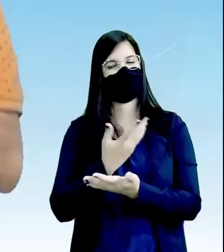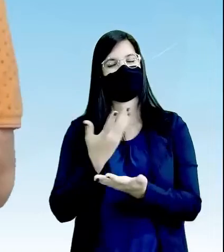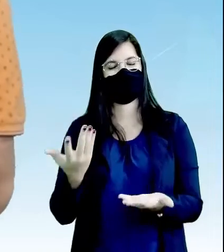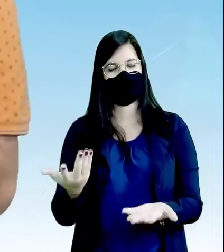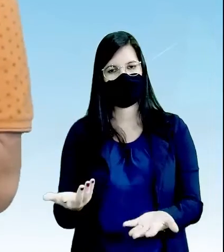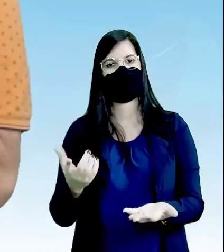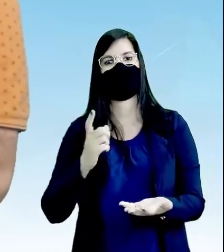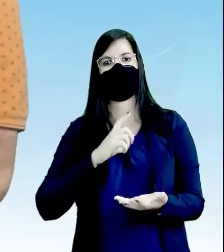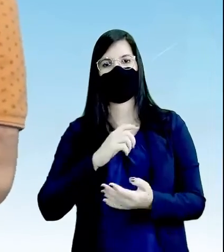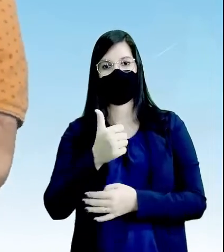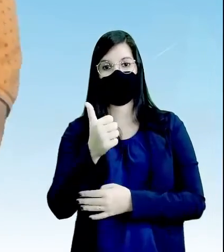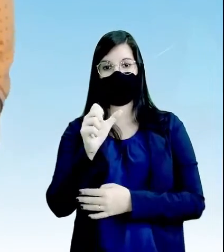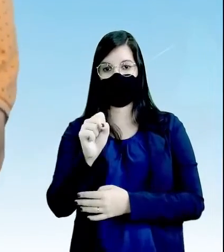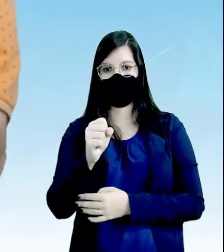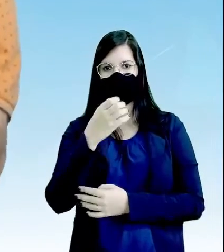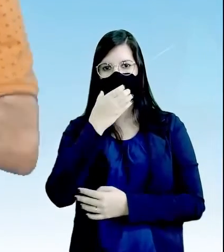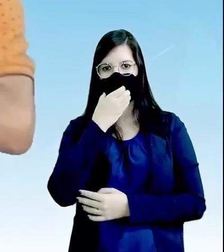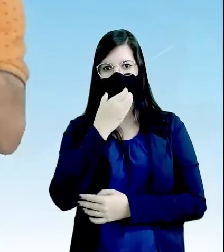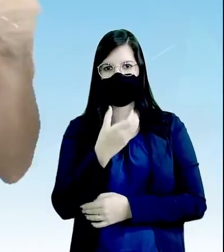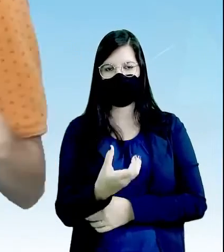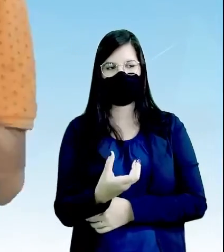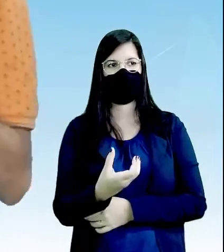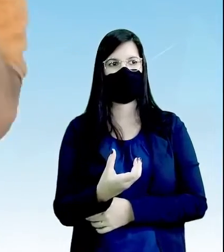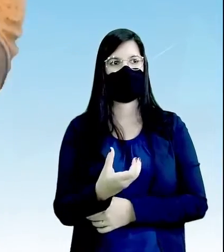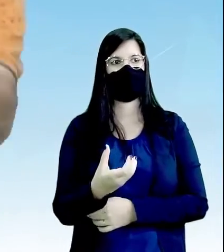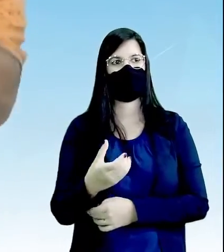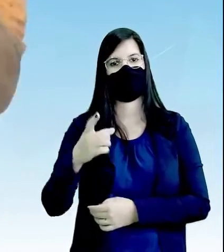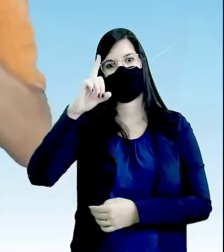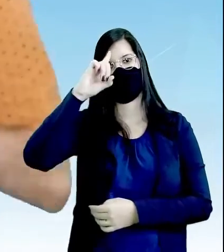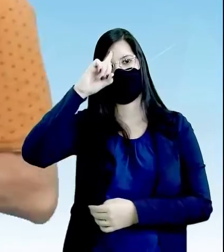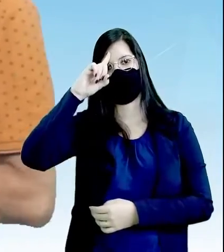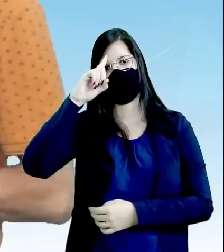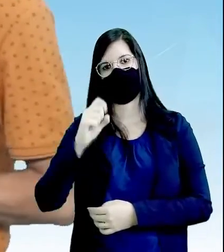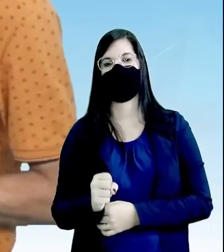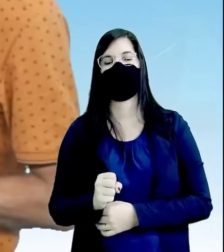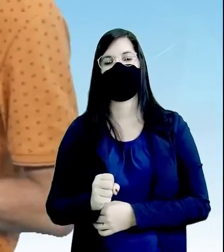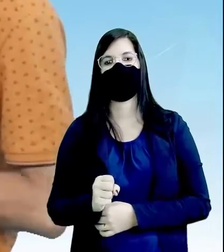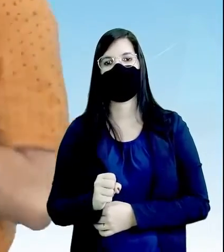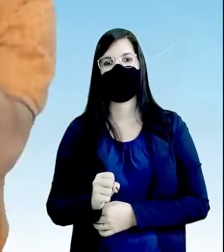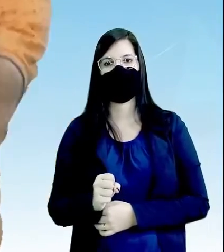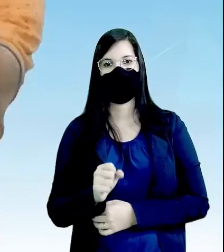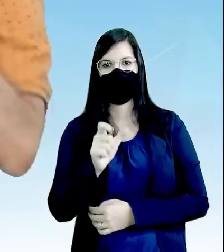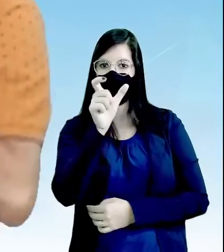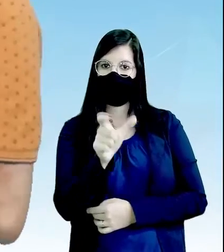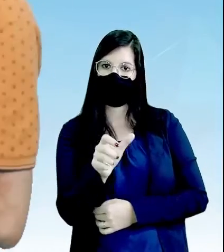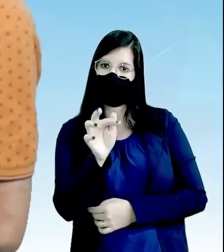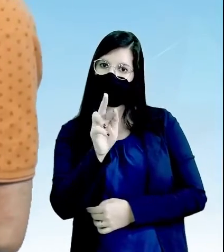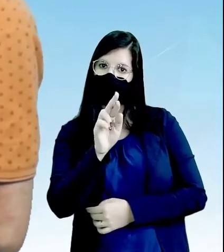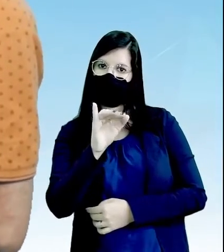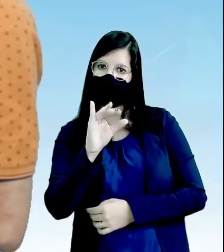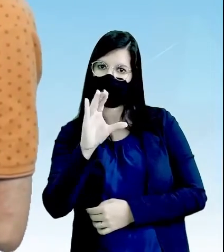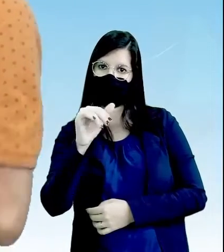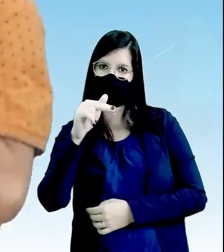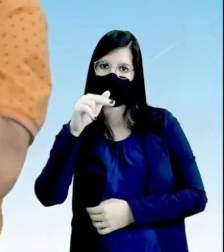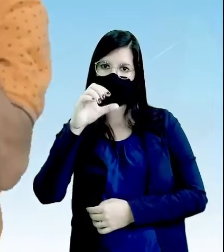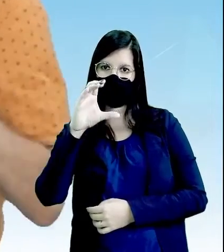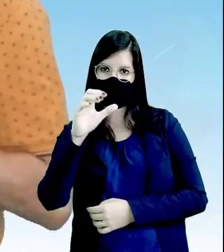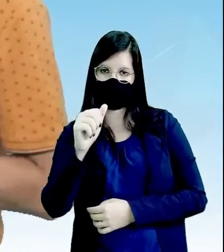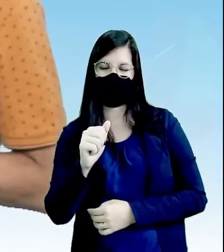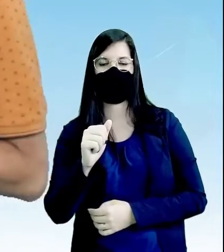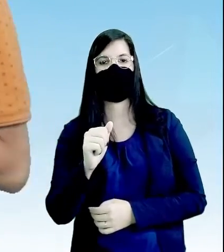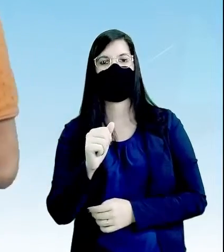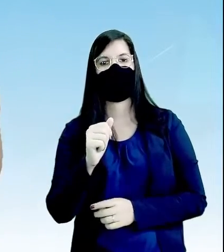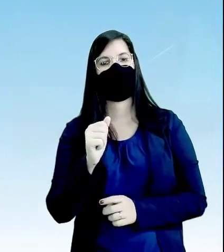no dia 18 de dezembro, quando eles vão decidir, eles decidem que Frei Caneca seria fuzilado, seria enforcado. Ele ia